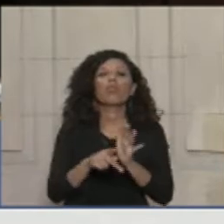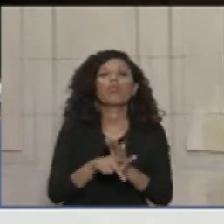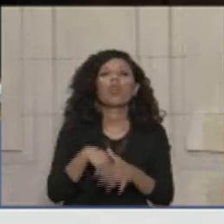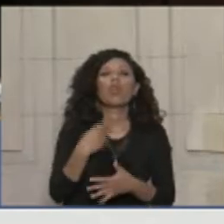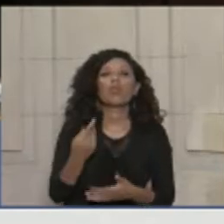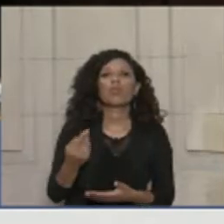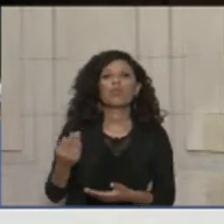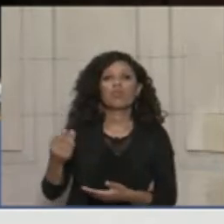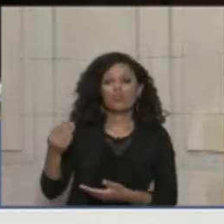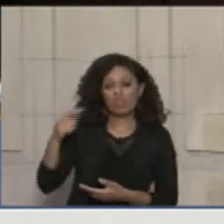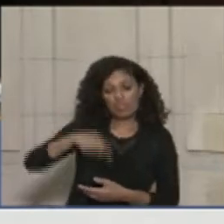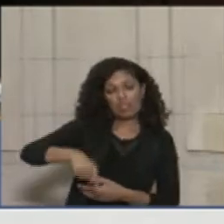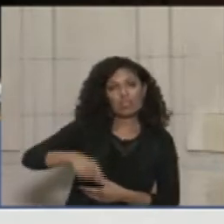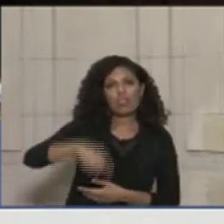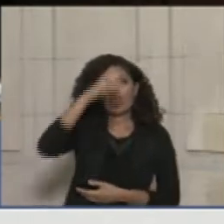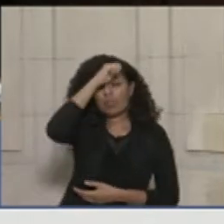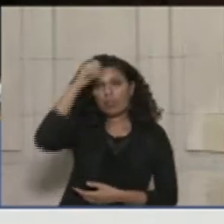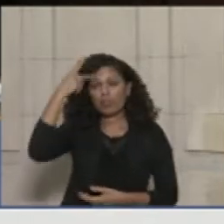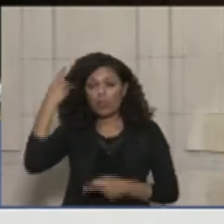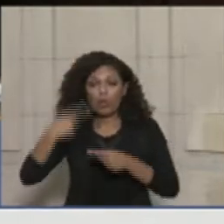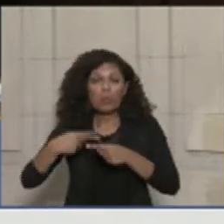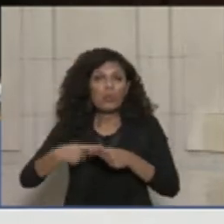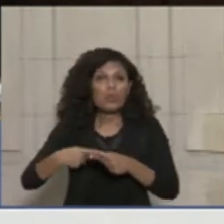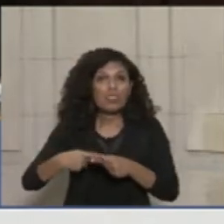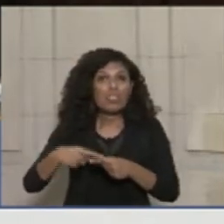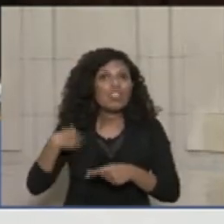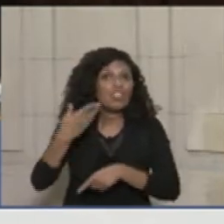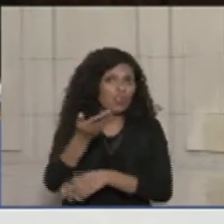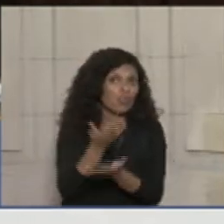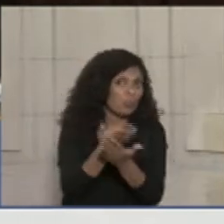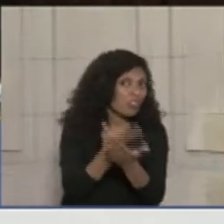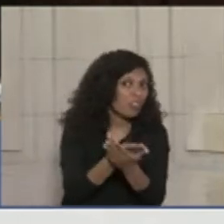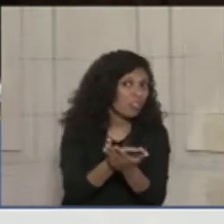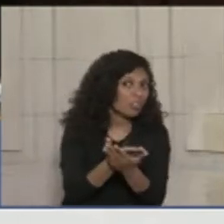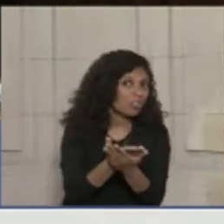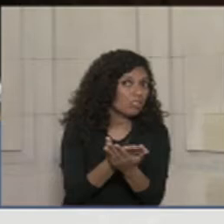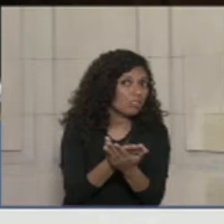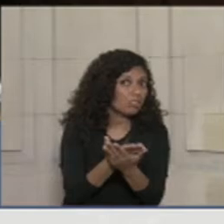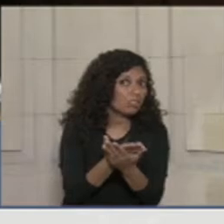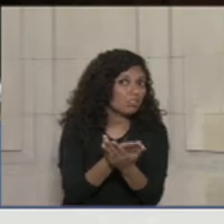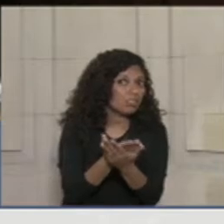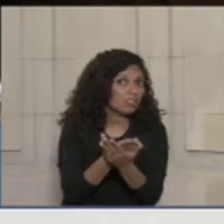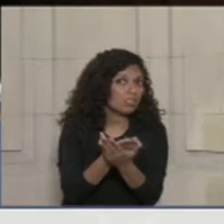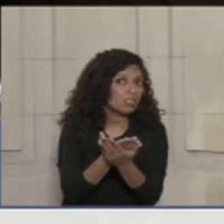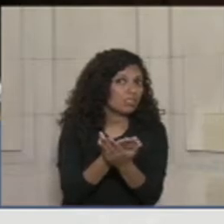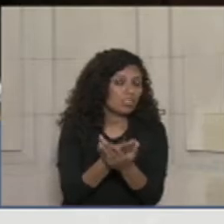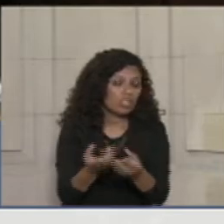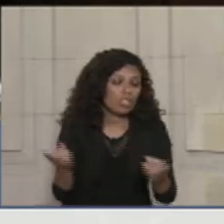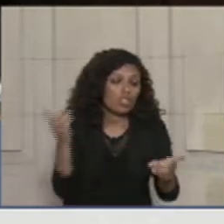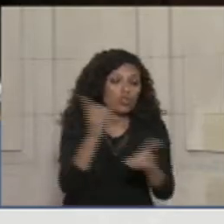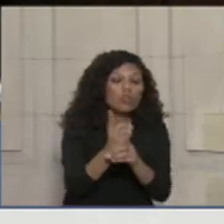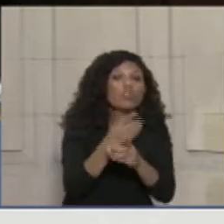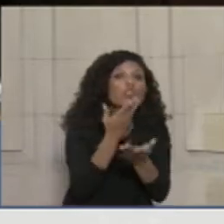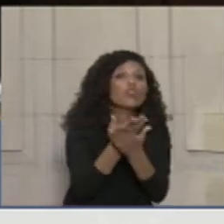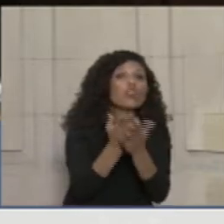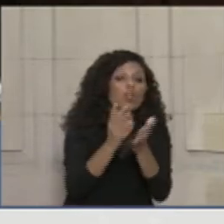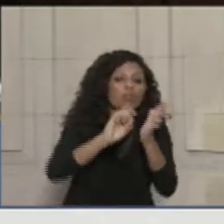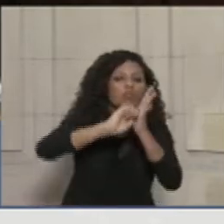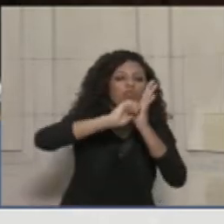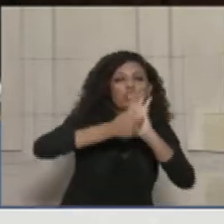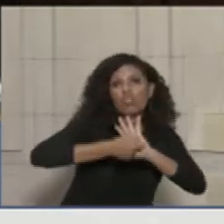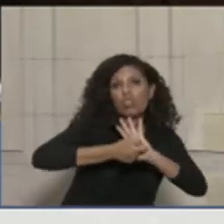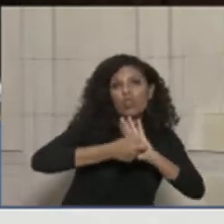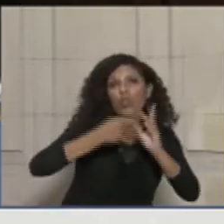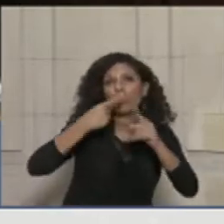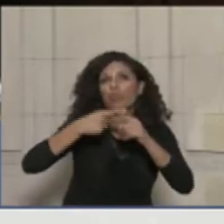considerado suspeito porque saiu de casa para ir para a escola encontrou a escola fechada, pois estava